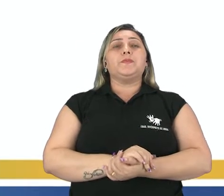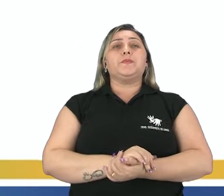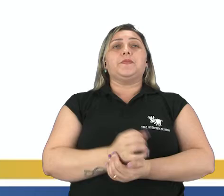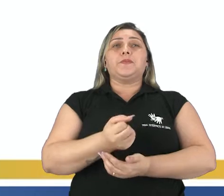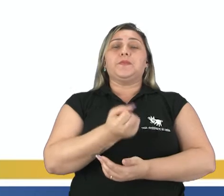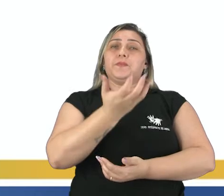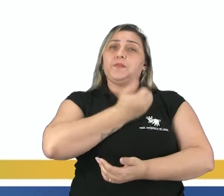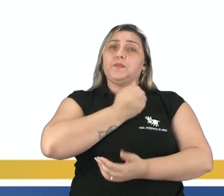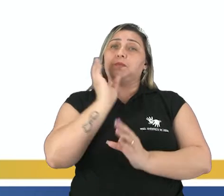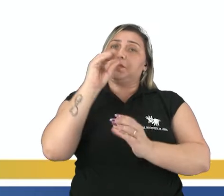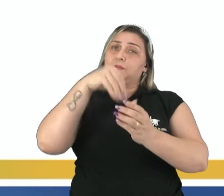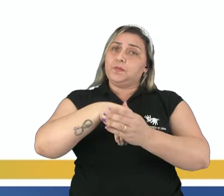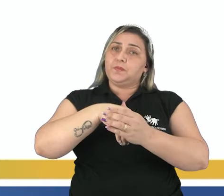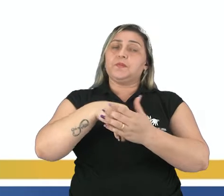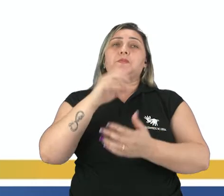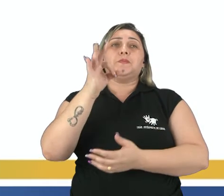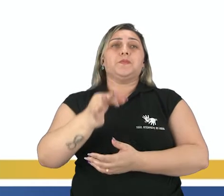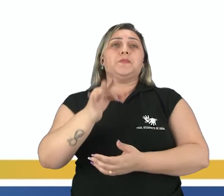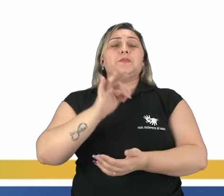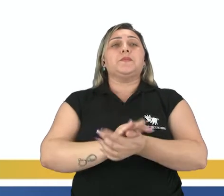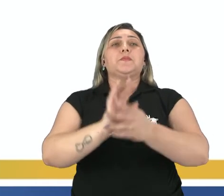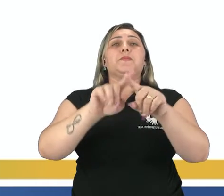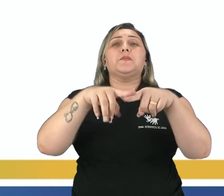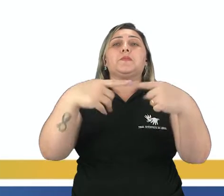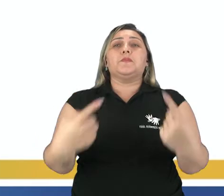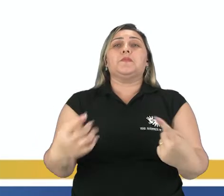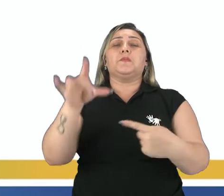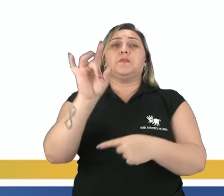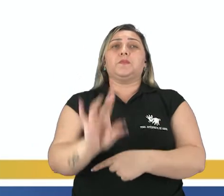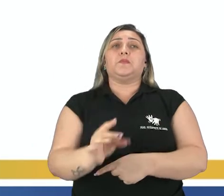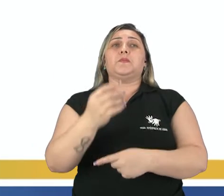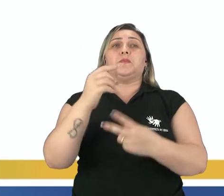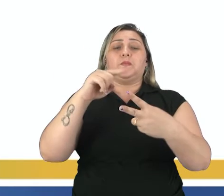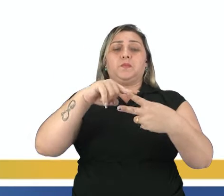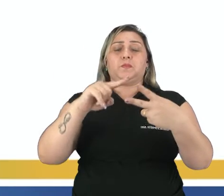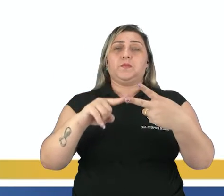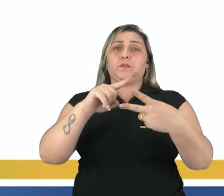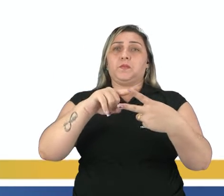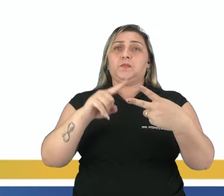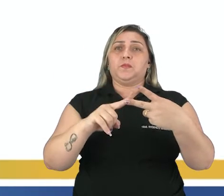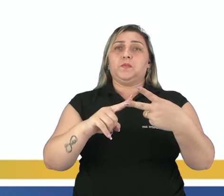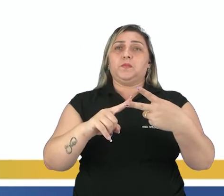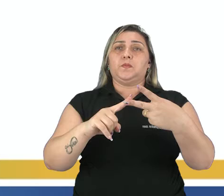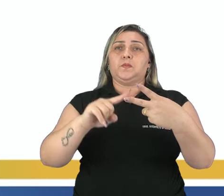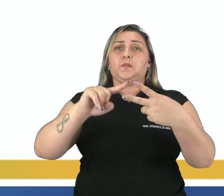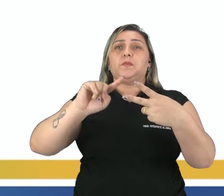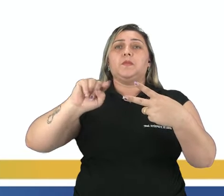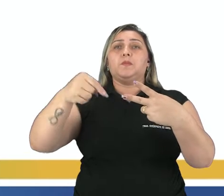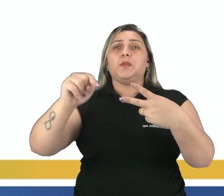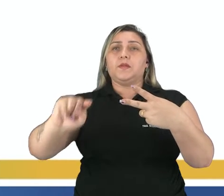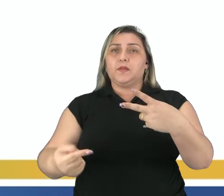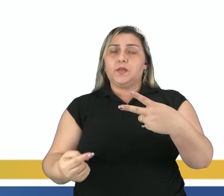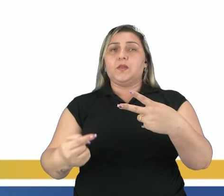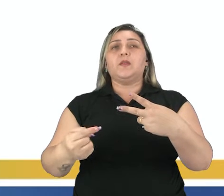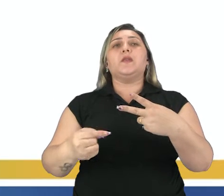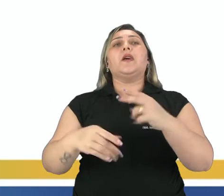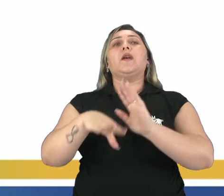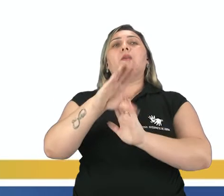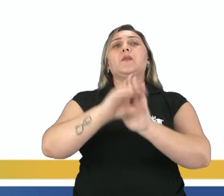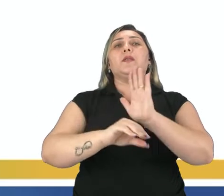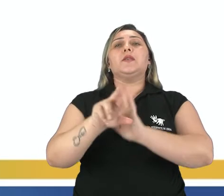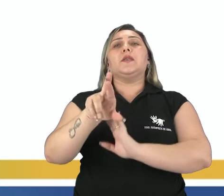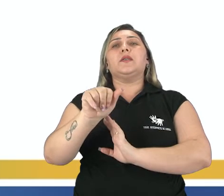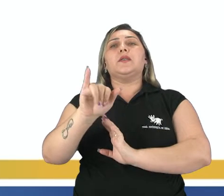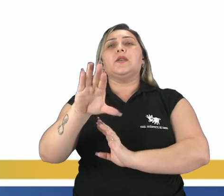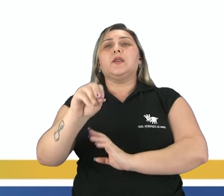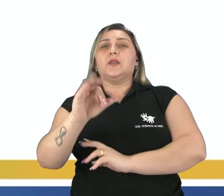números dentro dele, certo? Mas nós vamos trabalhar somente com duas casas decimais aqui. E o conceito de